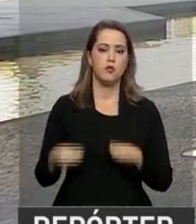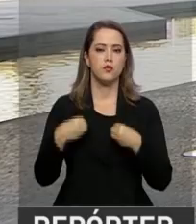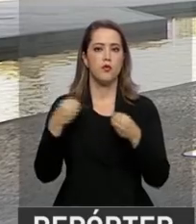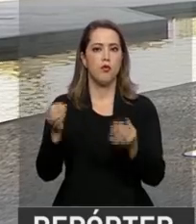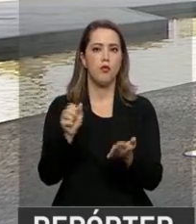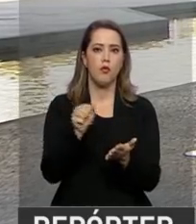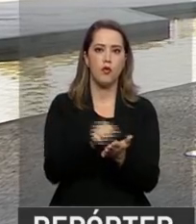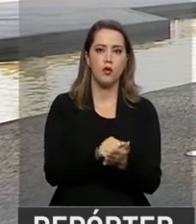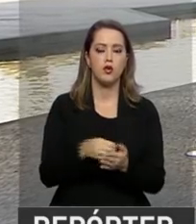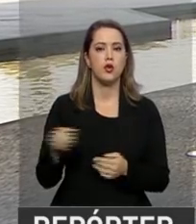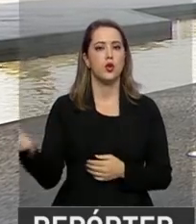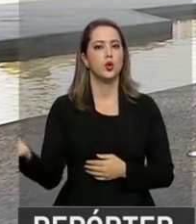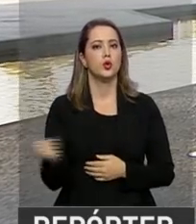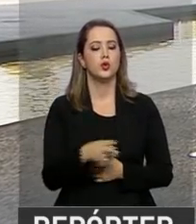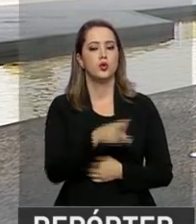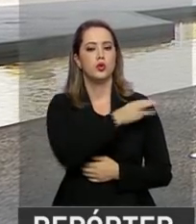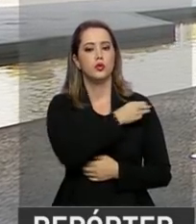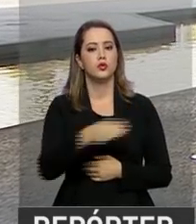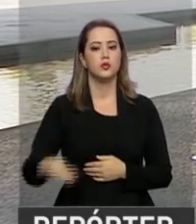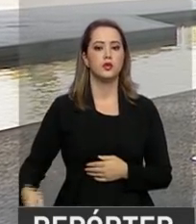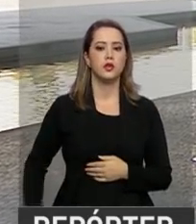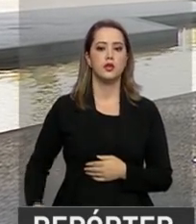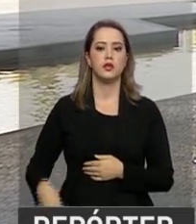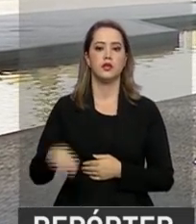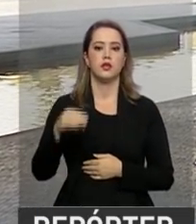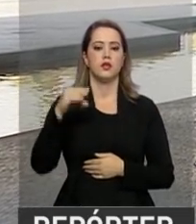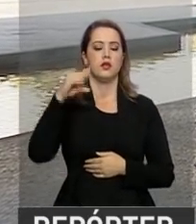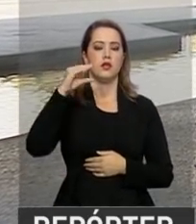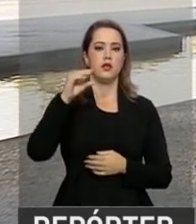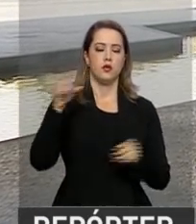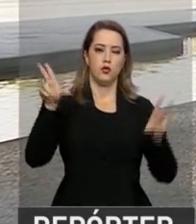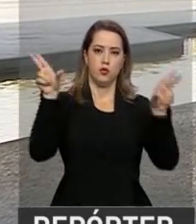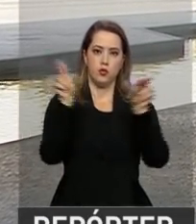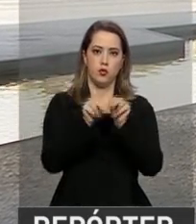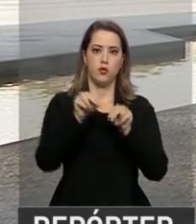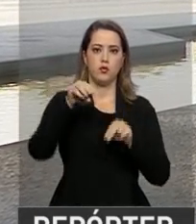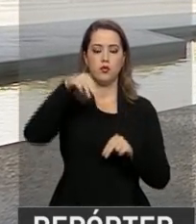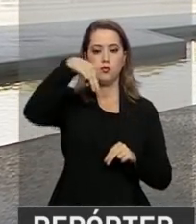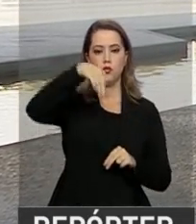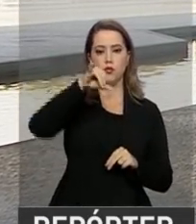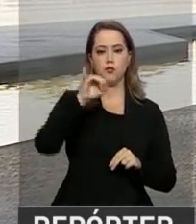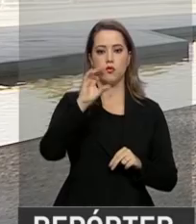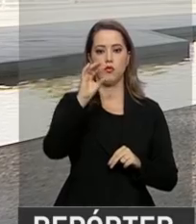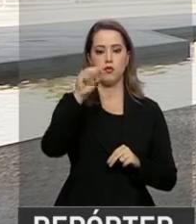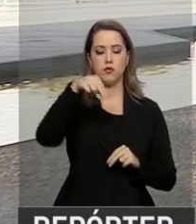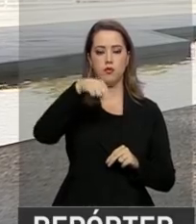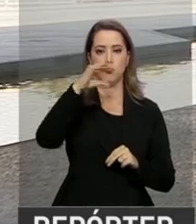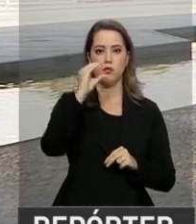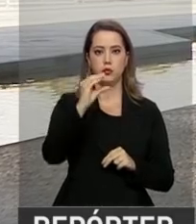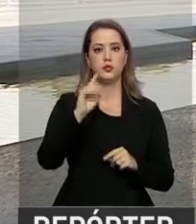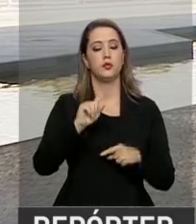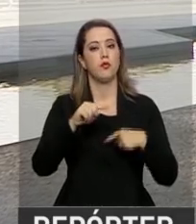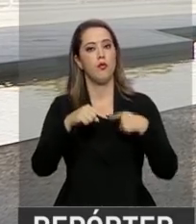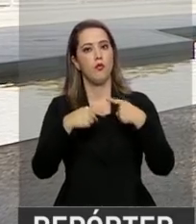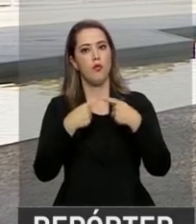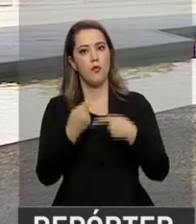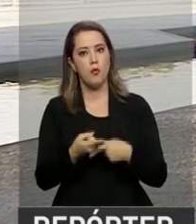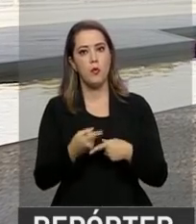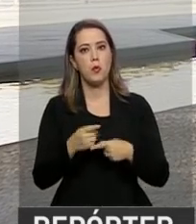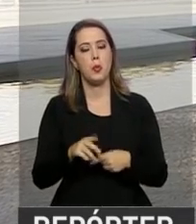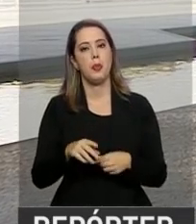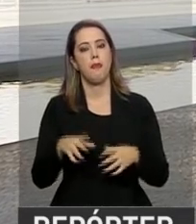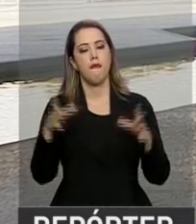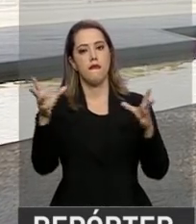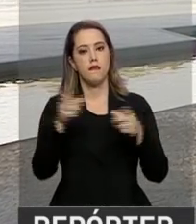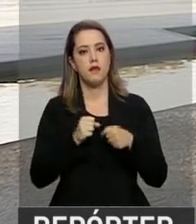Calero. Às 17 horas, o presidente recebe os senadores Antônio Carlos Valadares, Eduardo Amorim, Ricardo